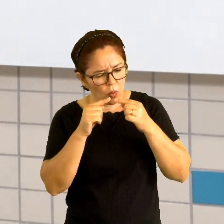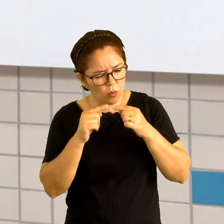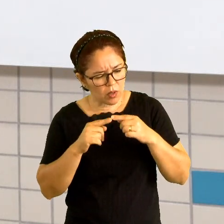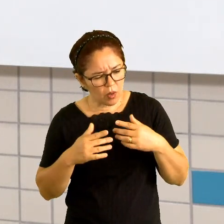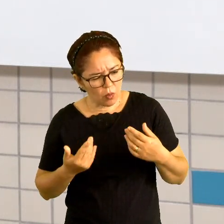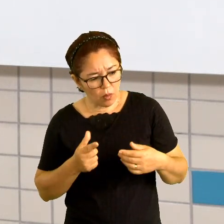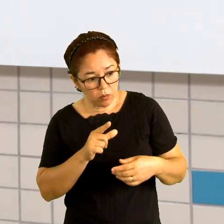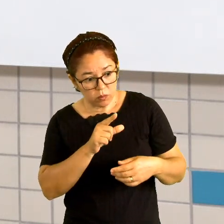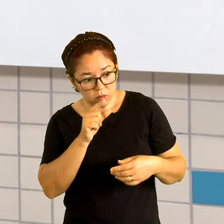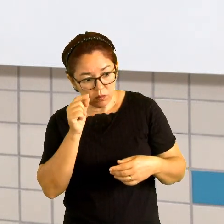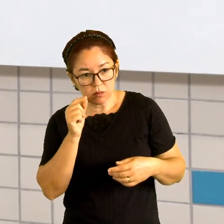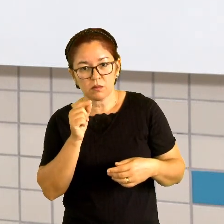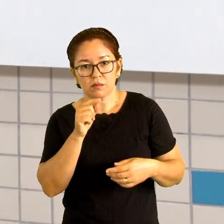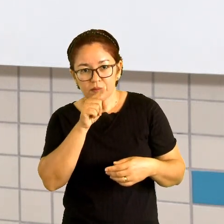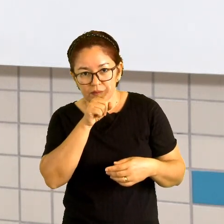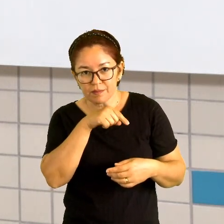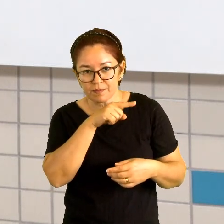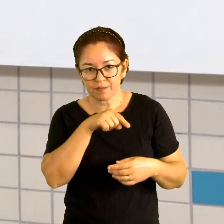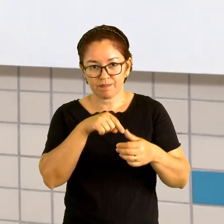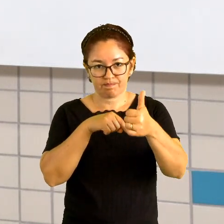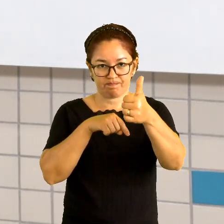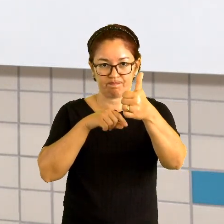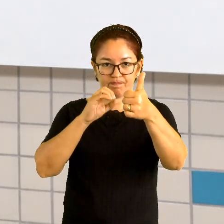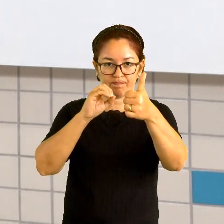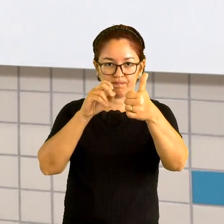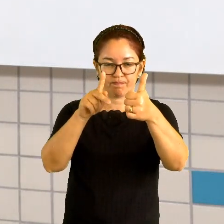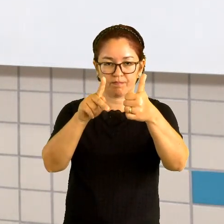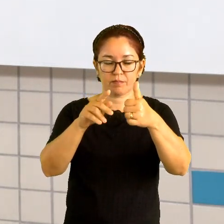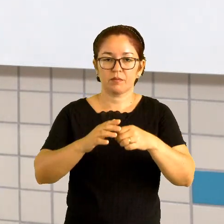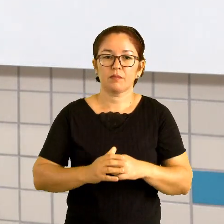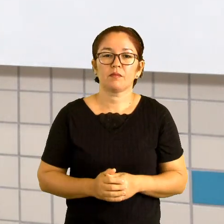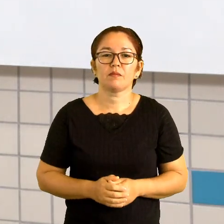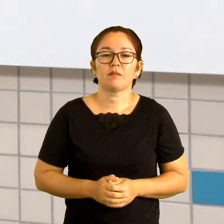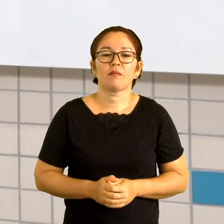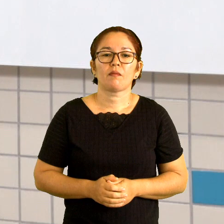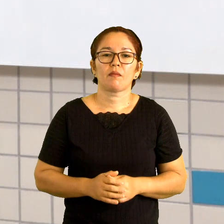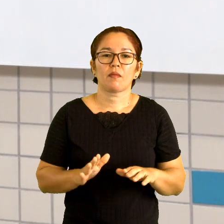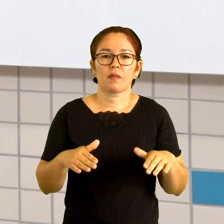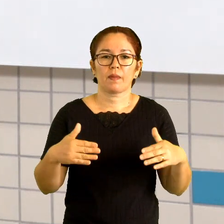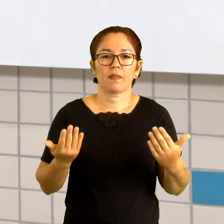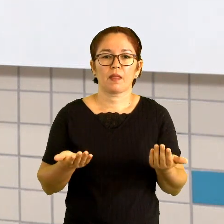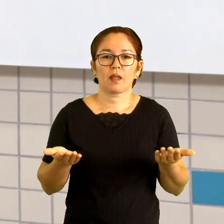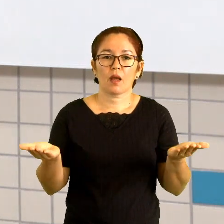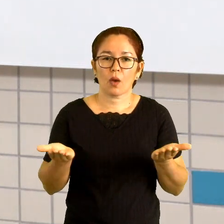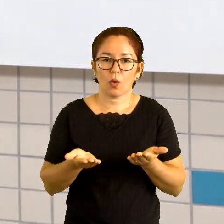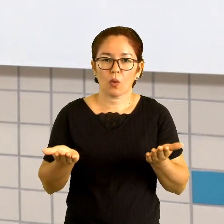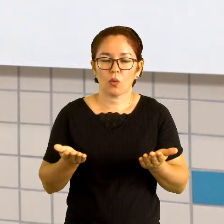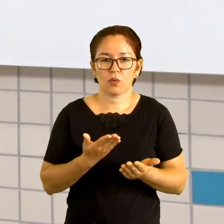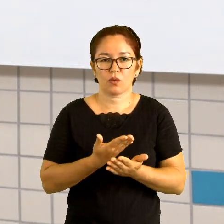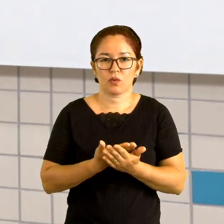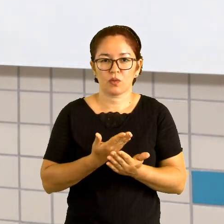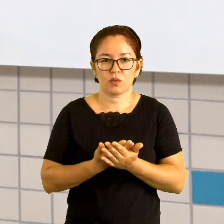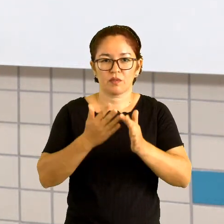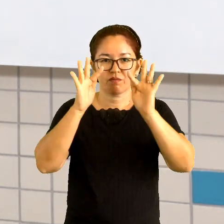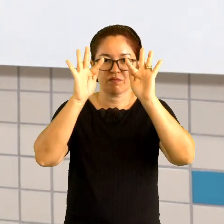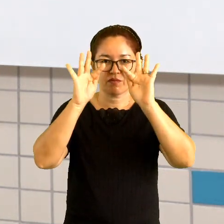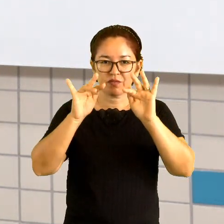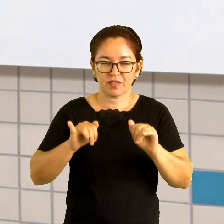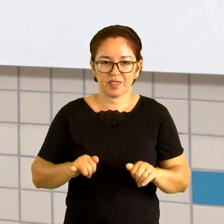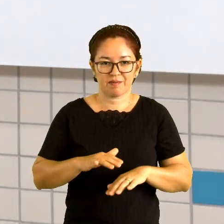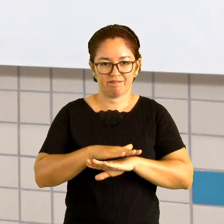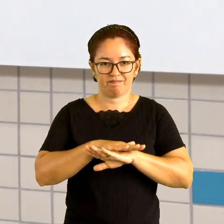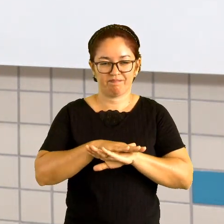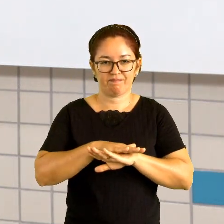vai marcar, ok? Então, nossa aula hoje se encerra por